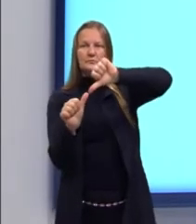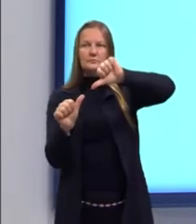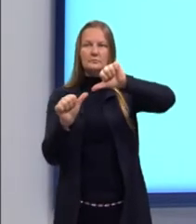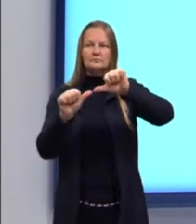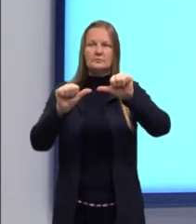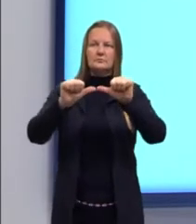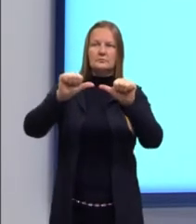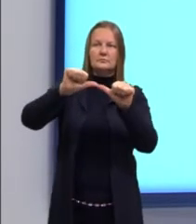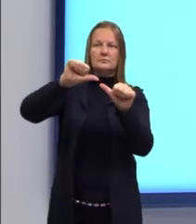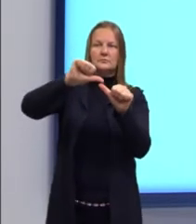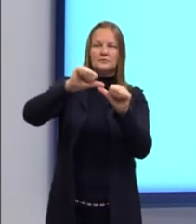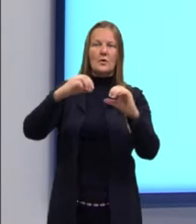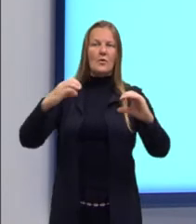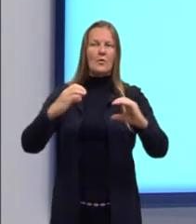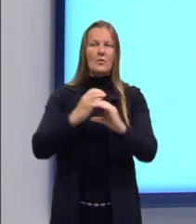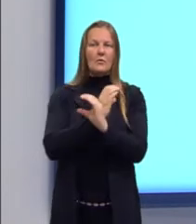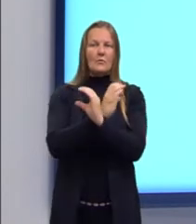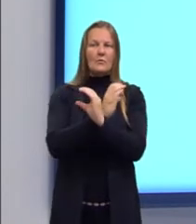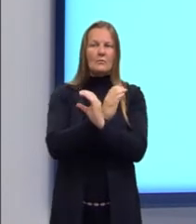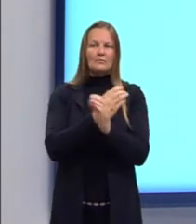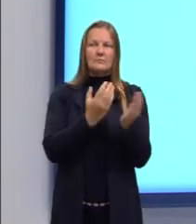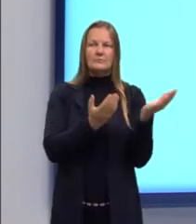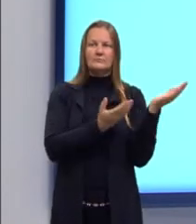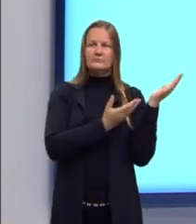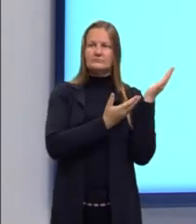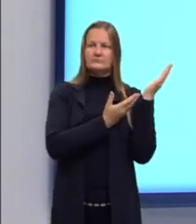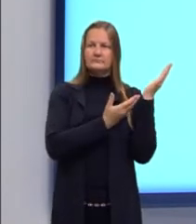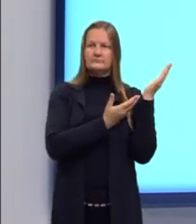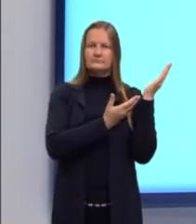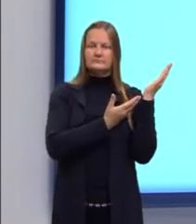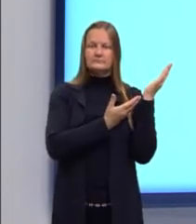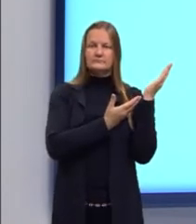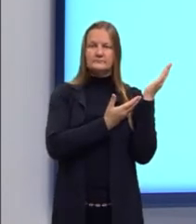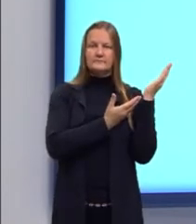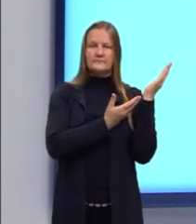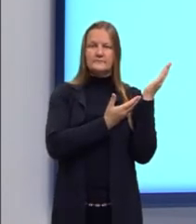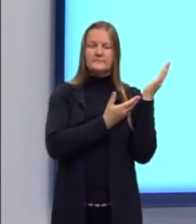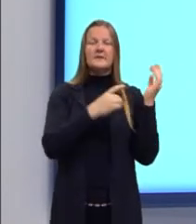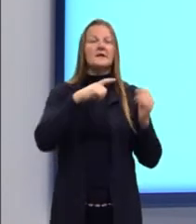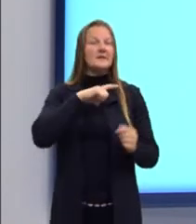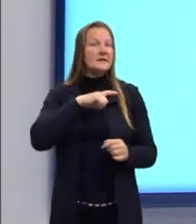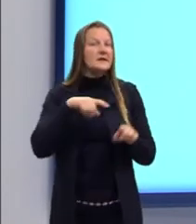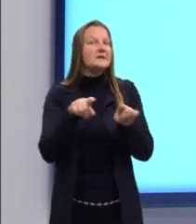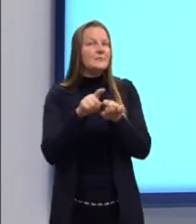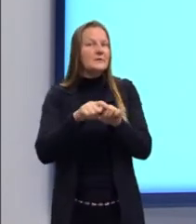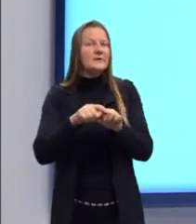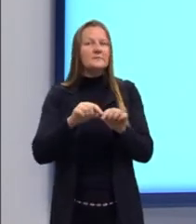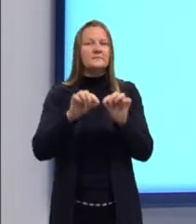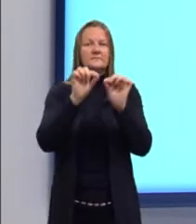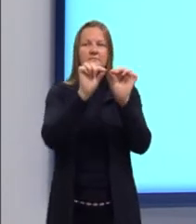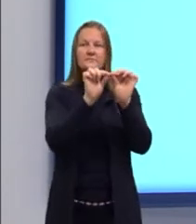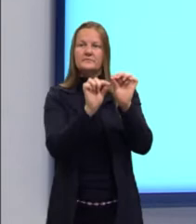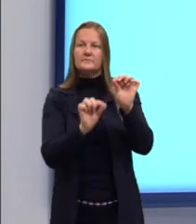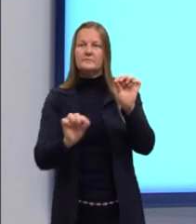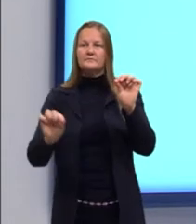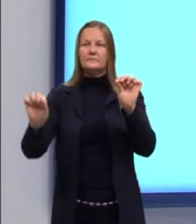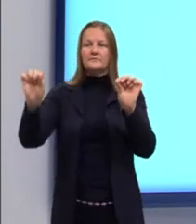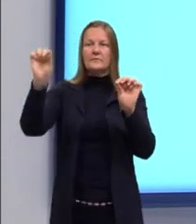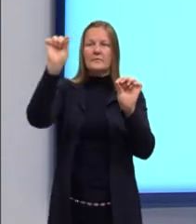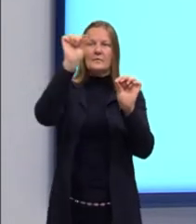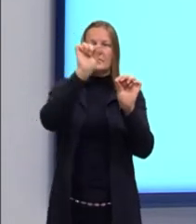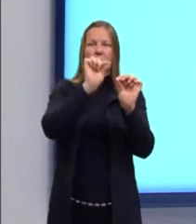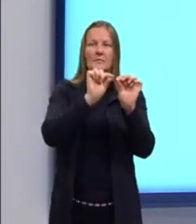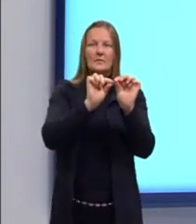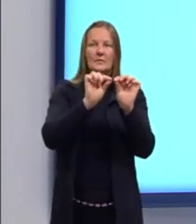um pouco mais completo assim né Nós temos ali estes Arcos notáveis que eles são muito